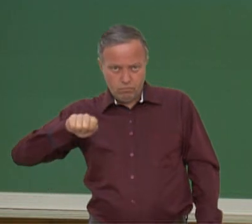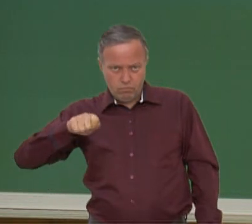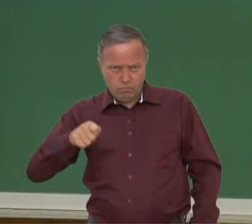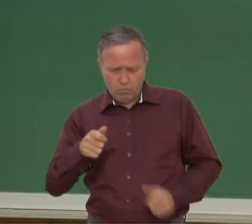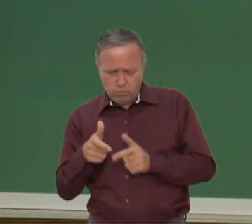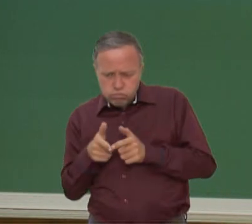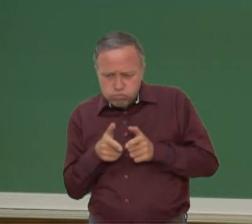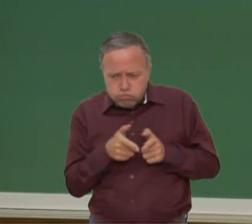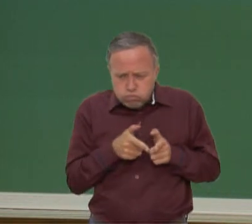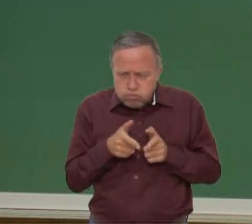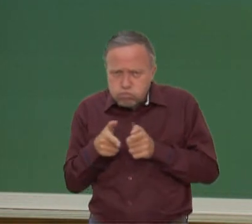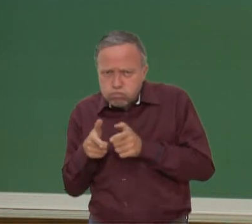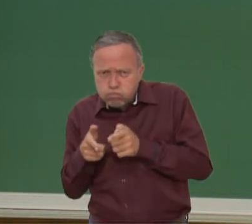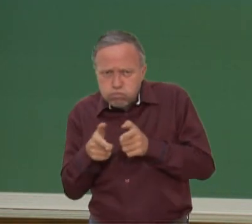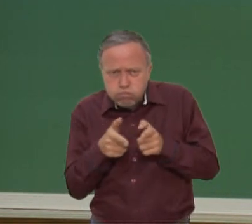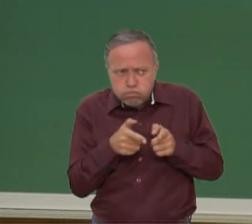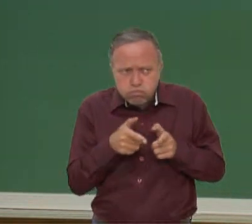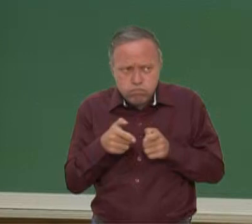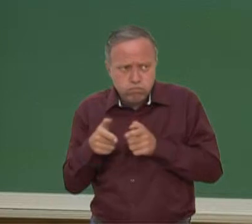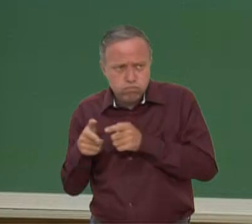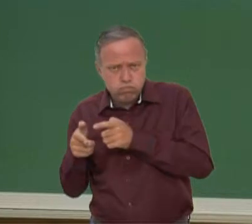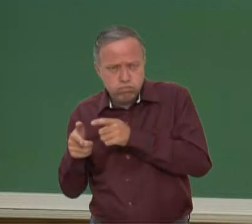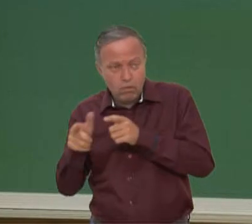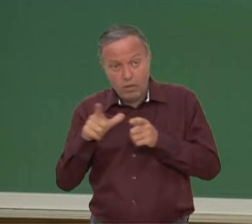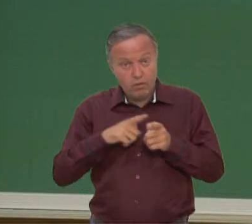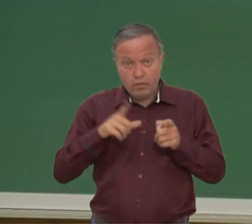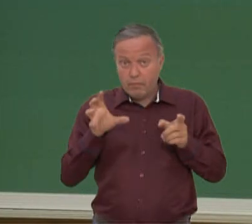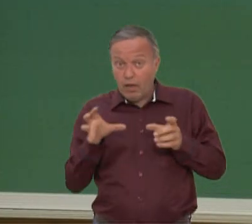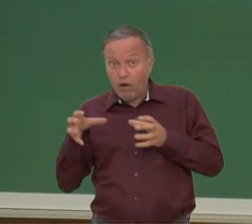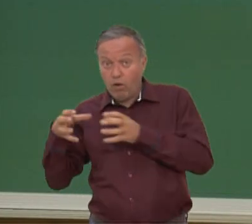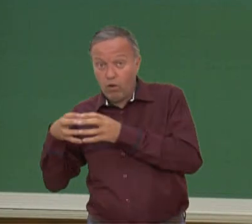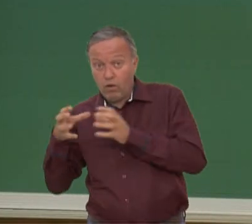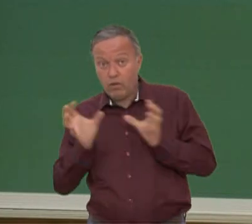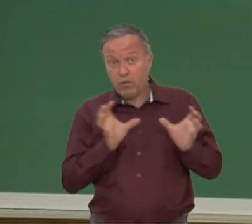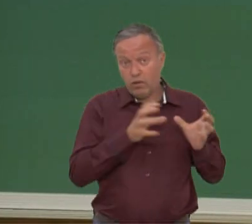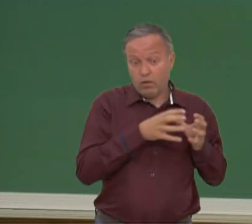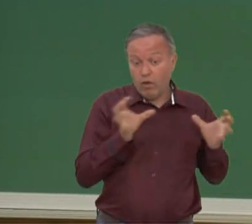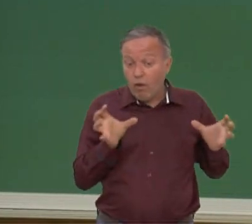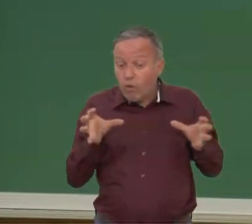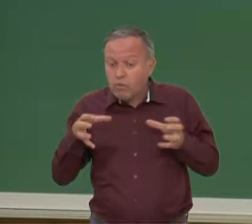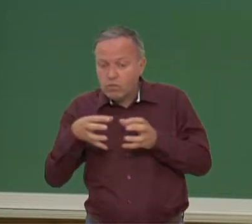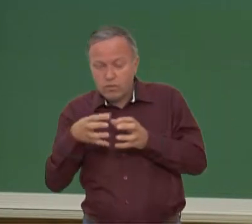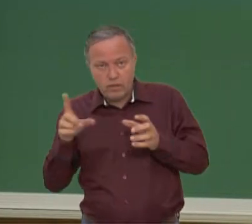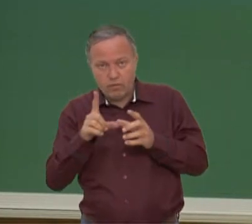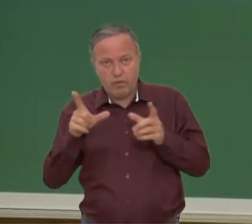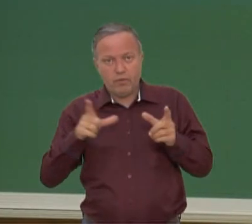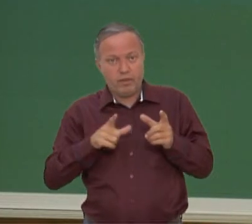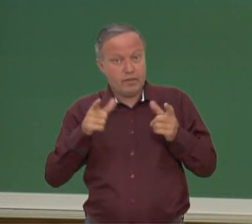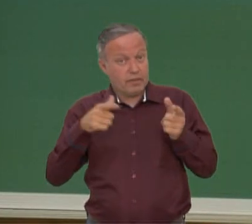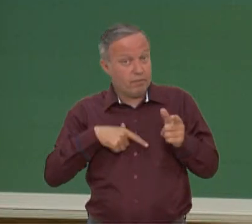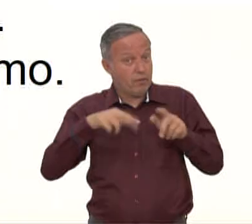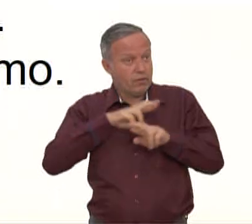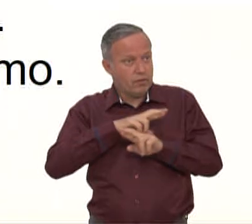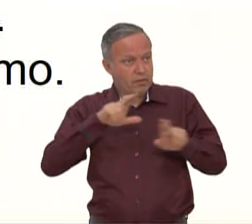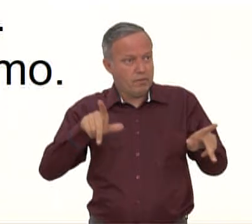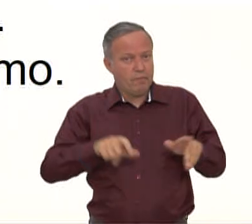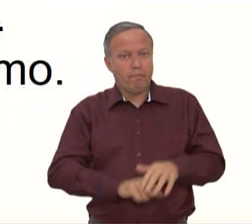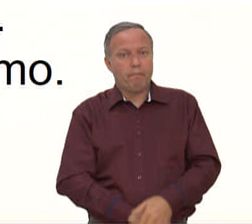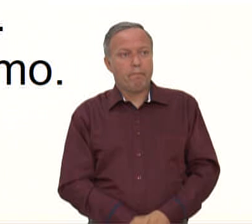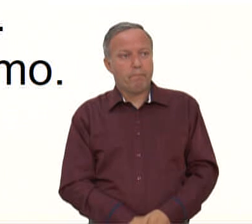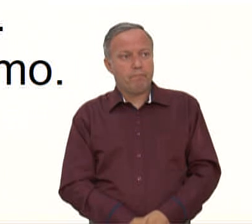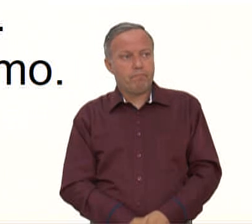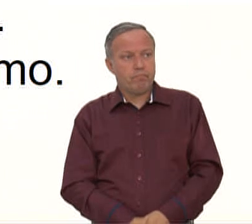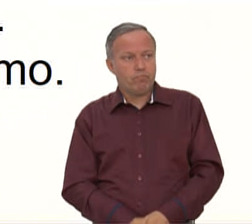essa aproximação aí de dois polos econômicos disputando a influência do mundo. Outra coisa